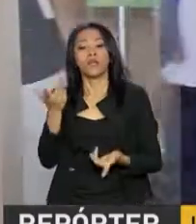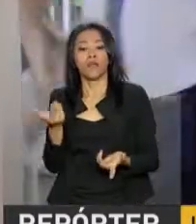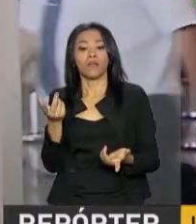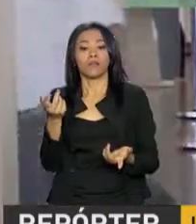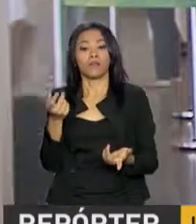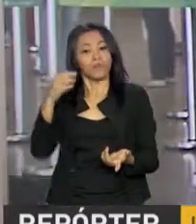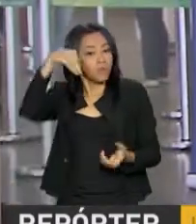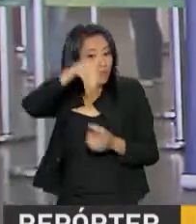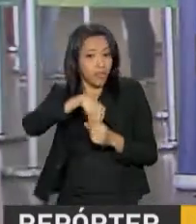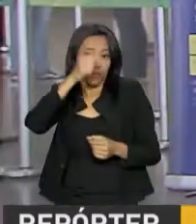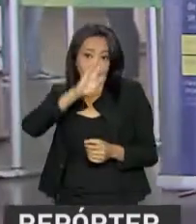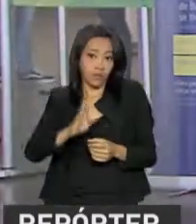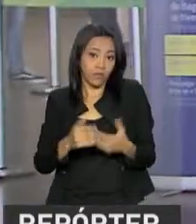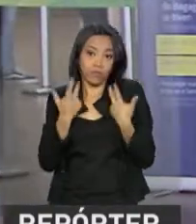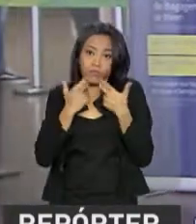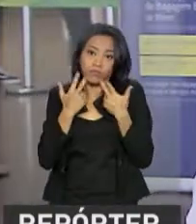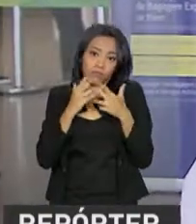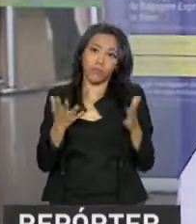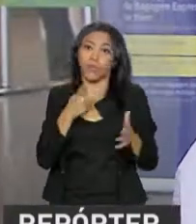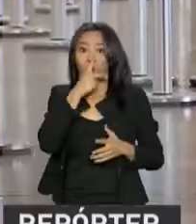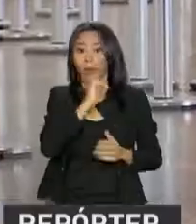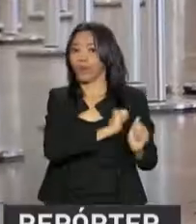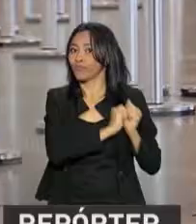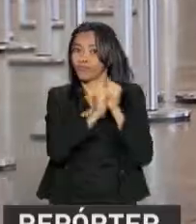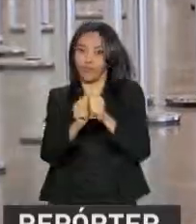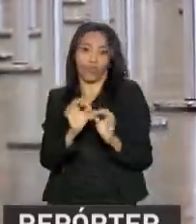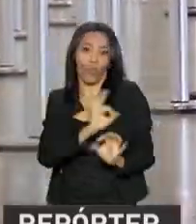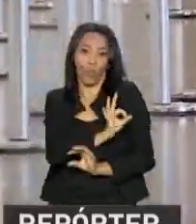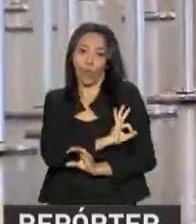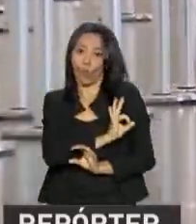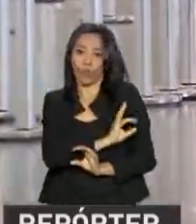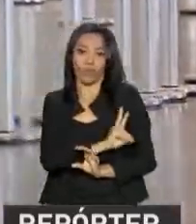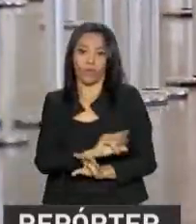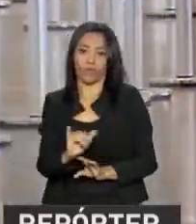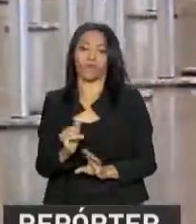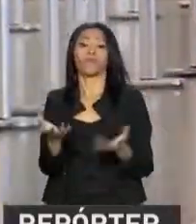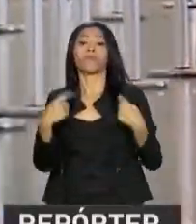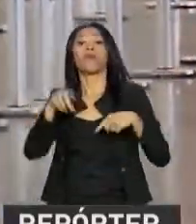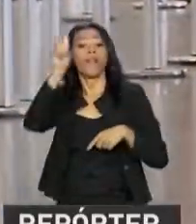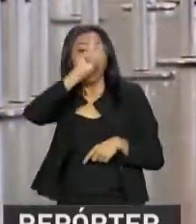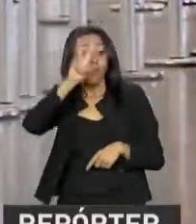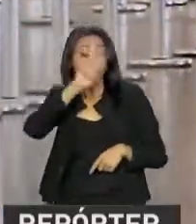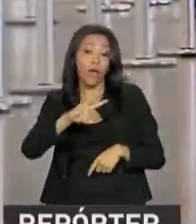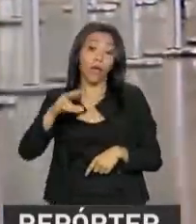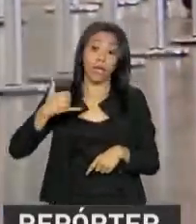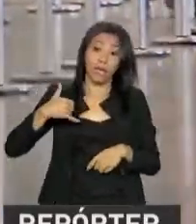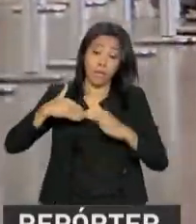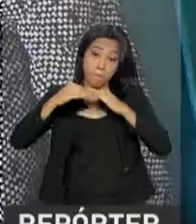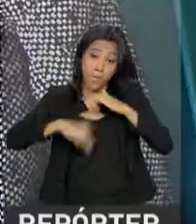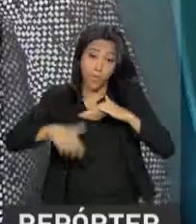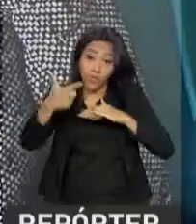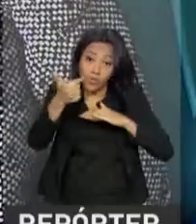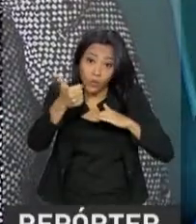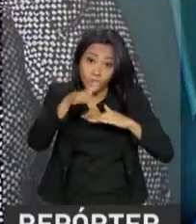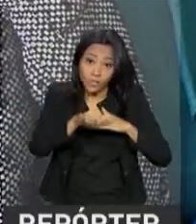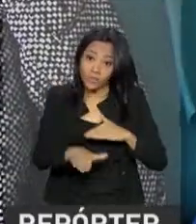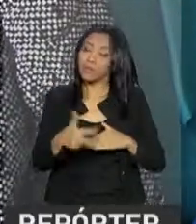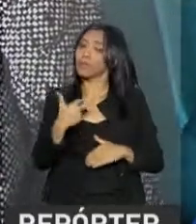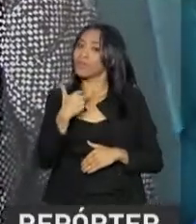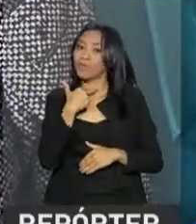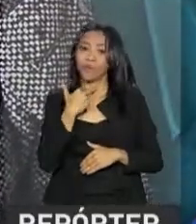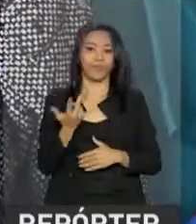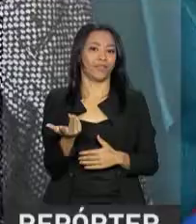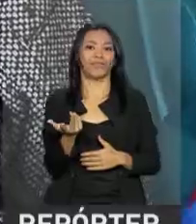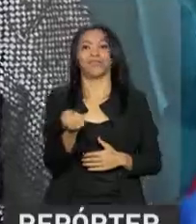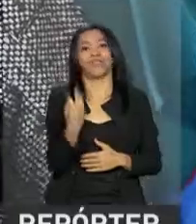né outra versão do pai que ele não vai nem caso é importante lembrar que nenhuma criança menor de 12 anos pode viajar se essa